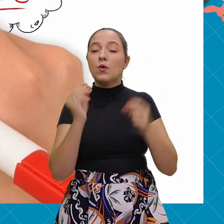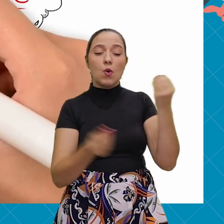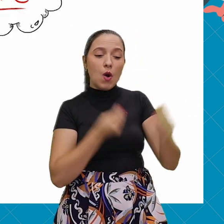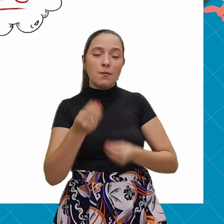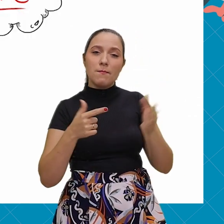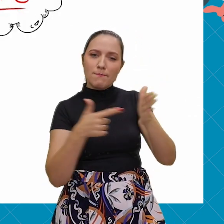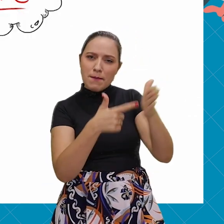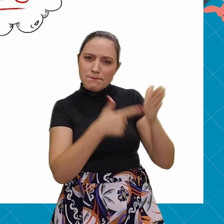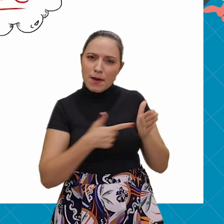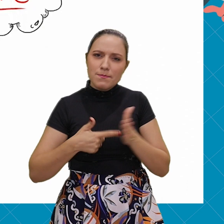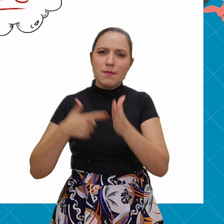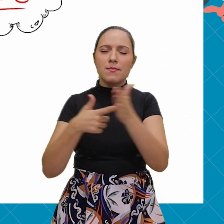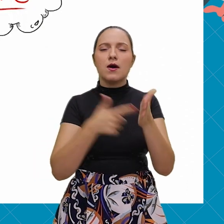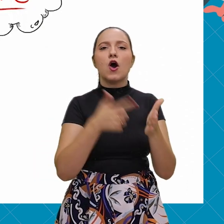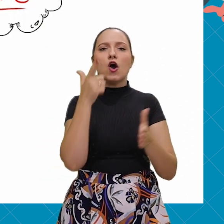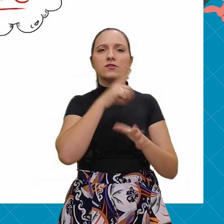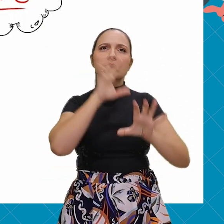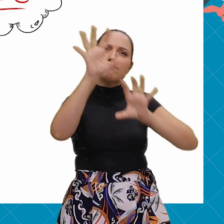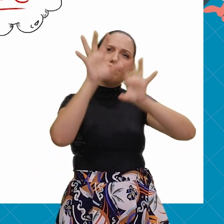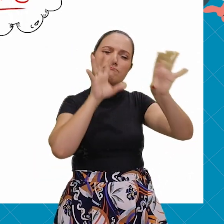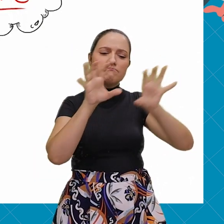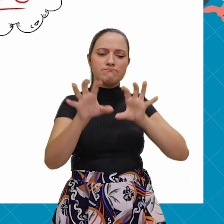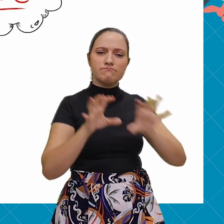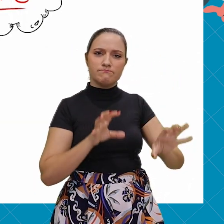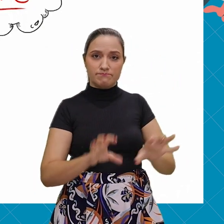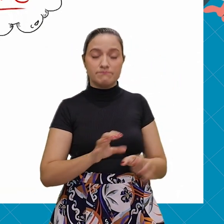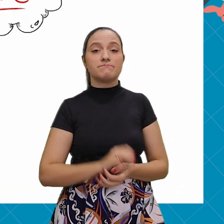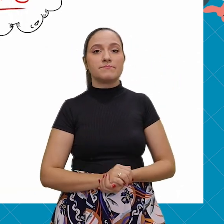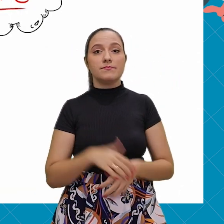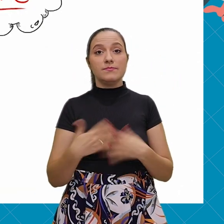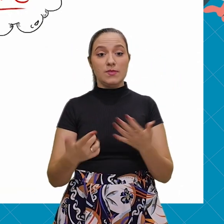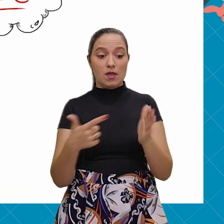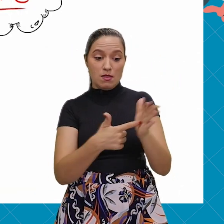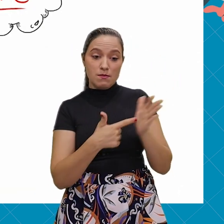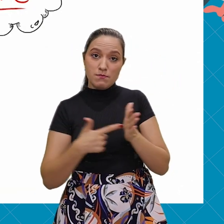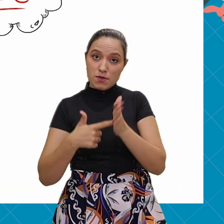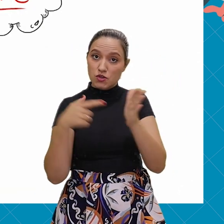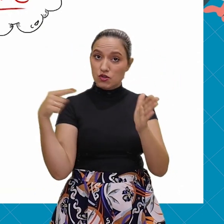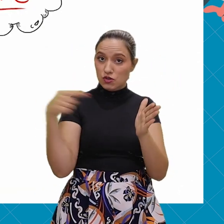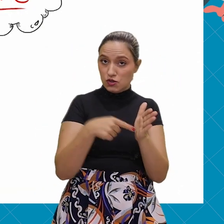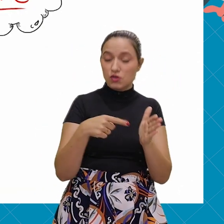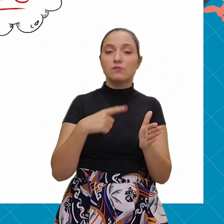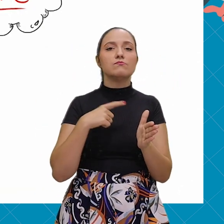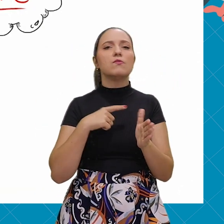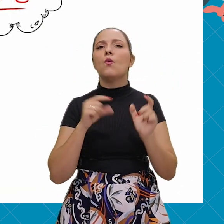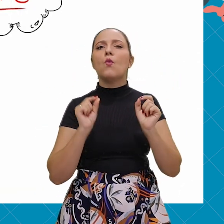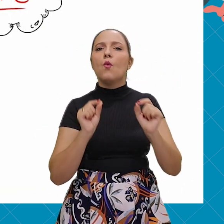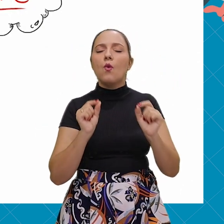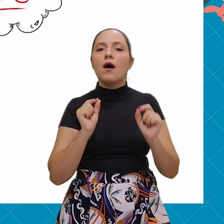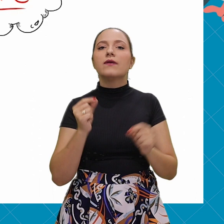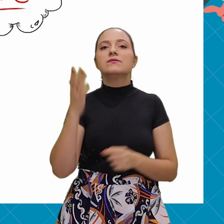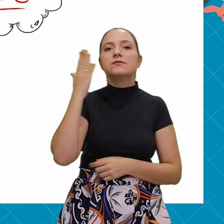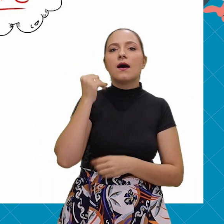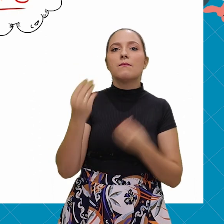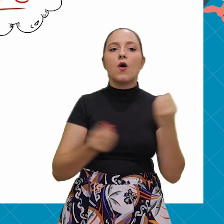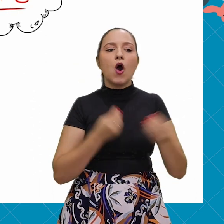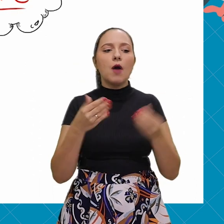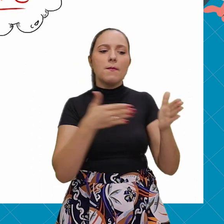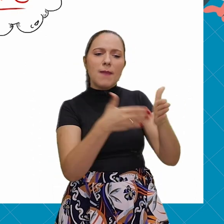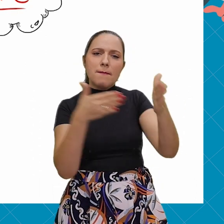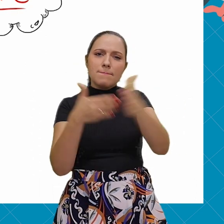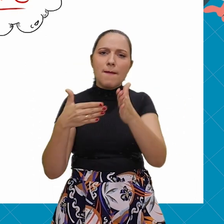a delimitação para o exercício de sua soberania. Nesse sentido, o conceito de limite tem a ver apenas com a ideia